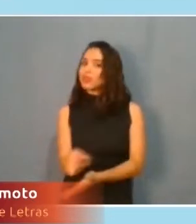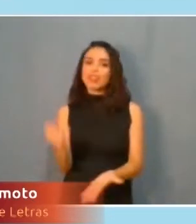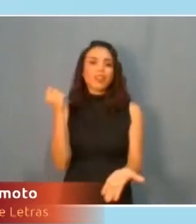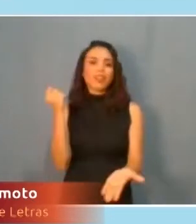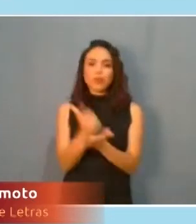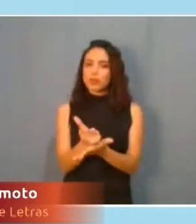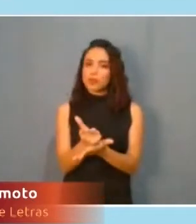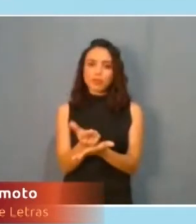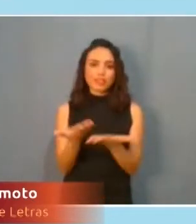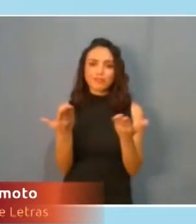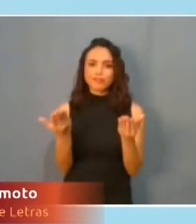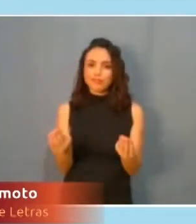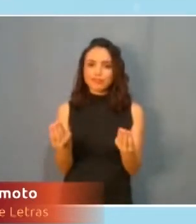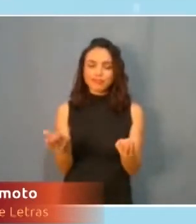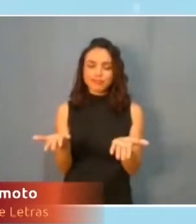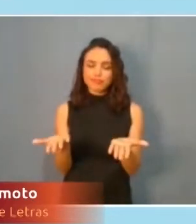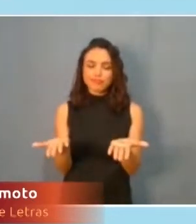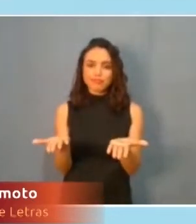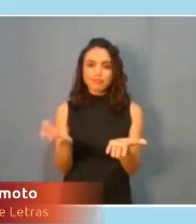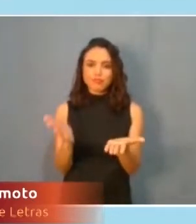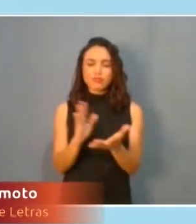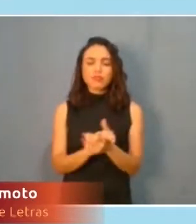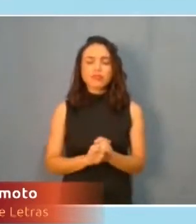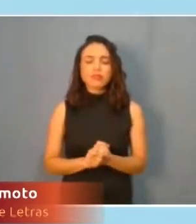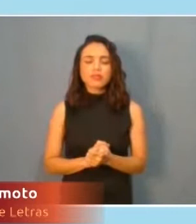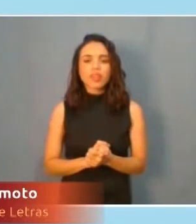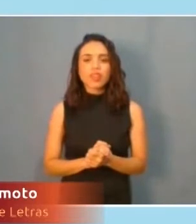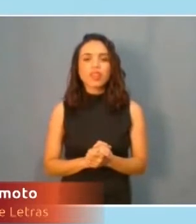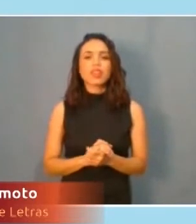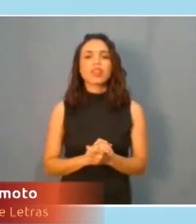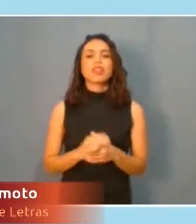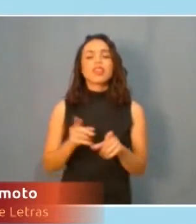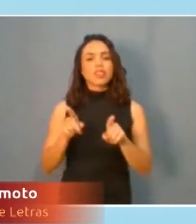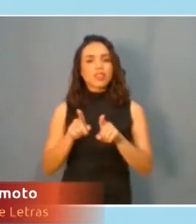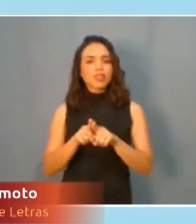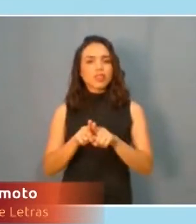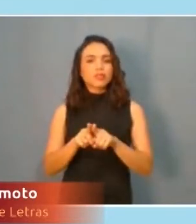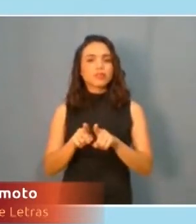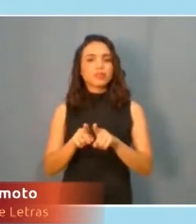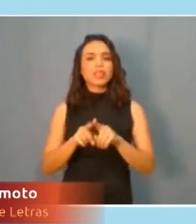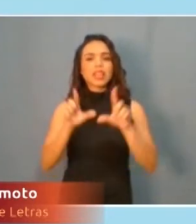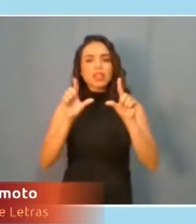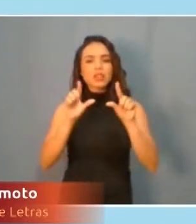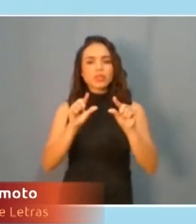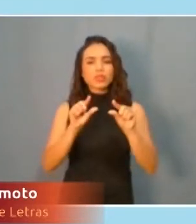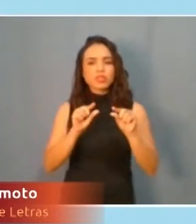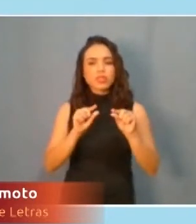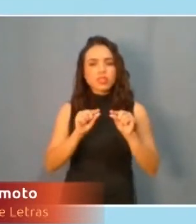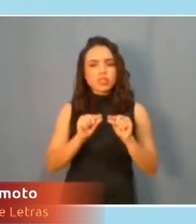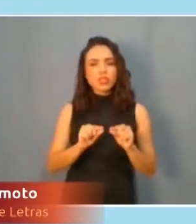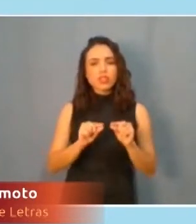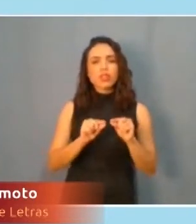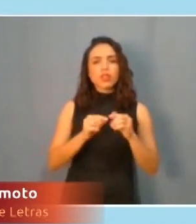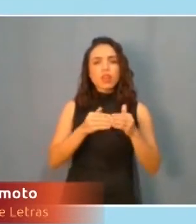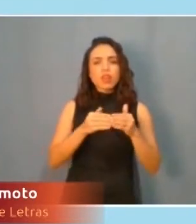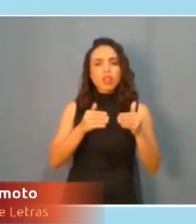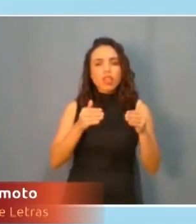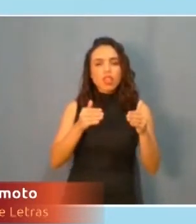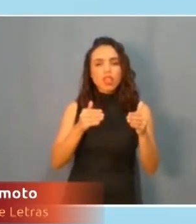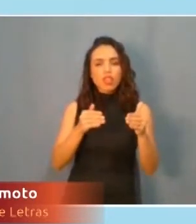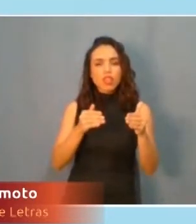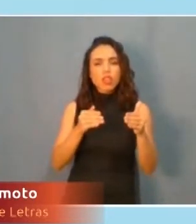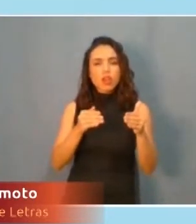é corroída pela inflação de alimentos, que tem explodido em tempos recentes, e, além do mais, o pobre